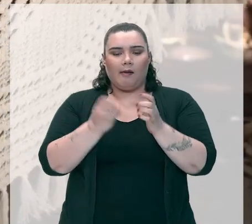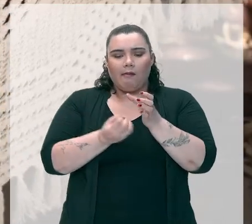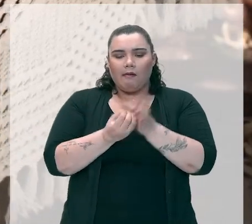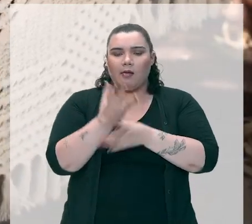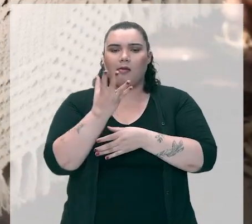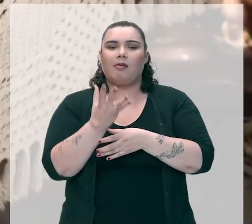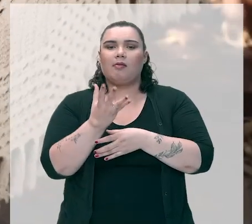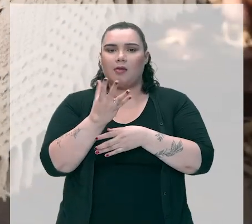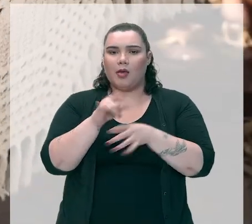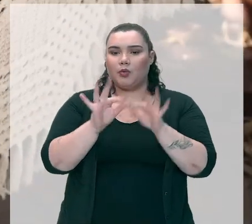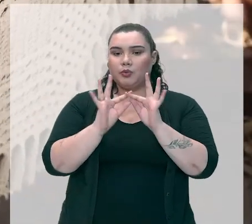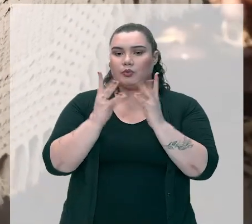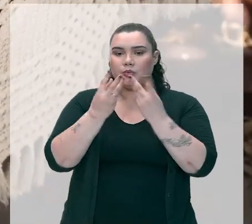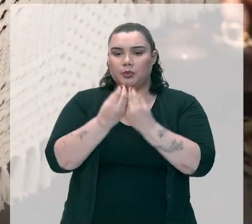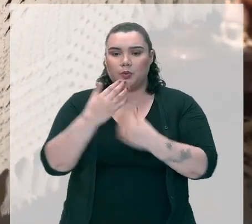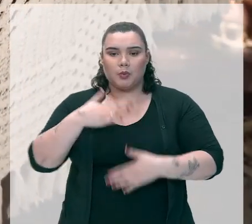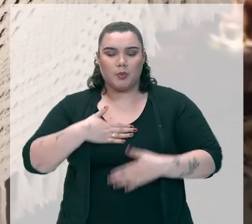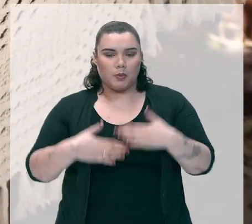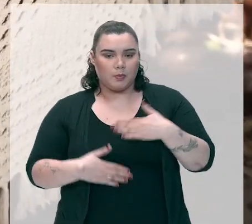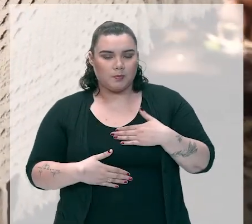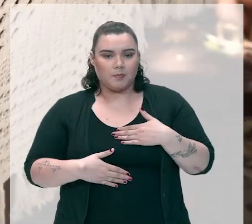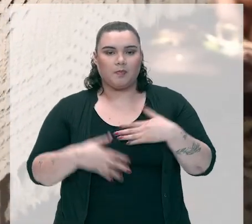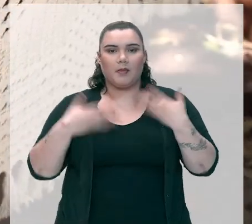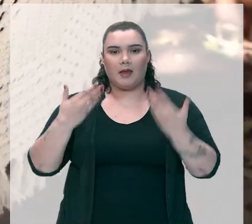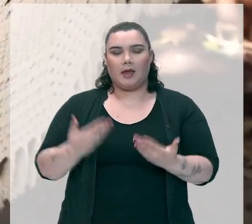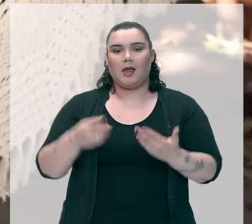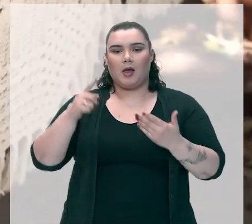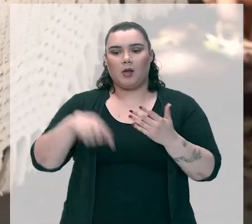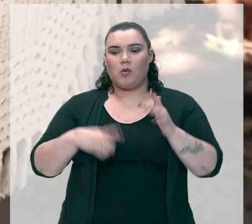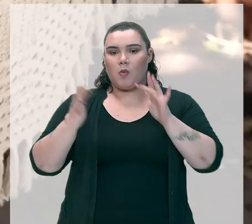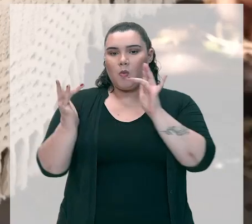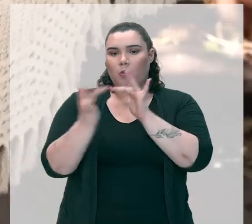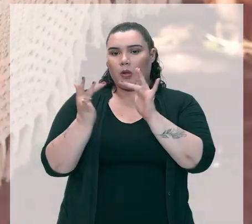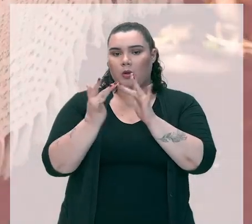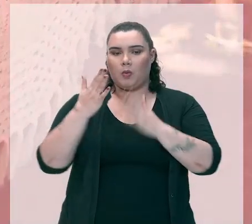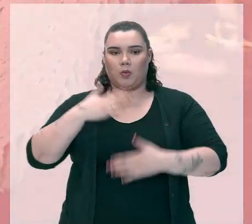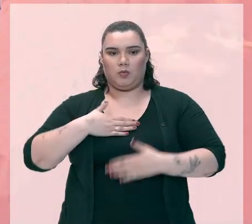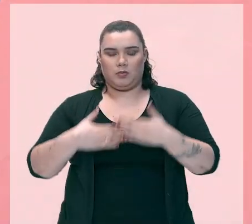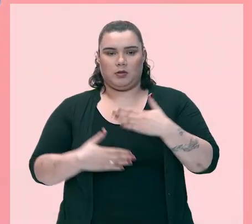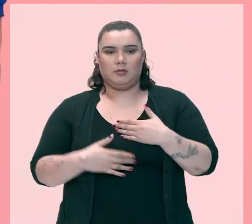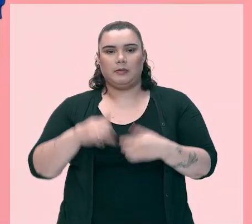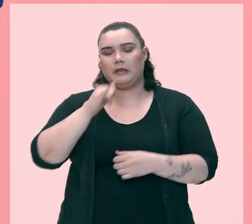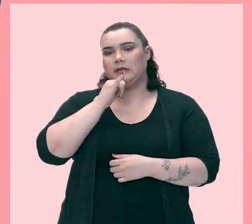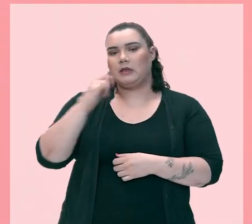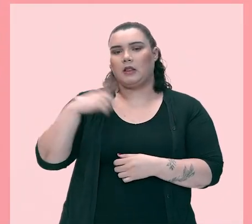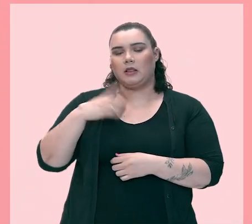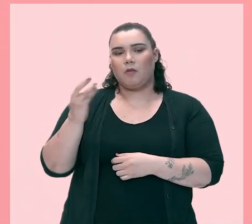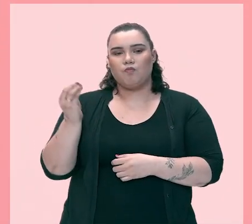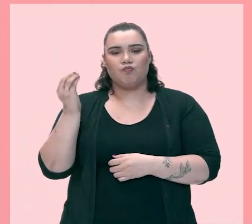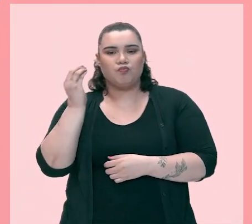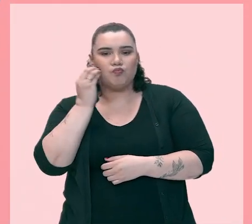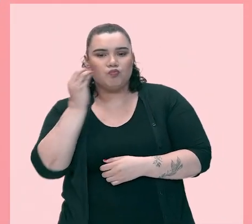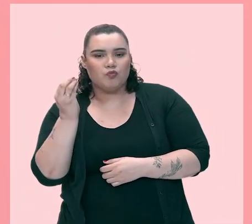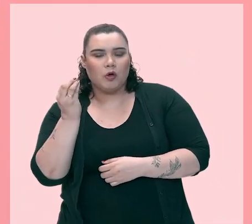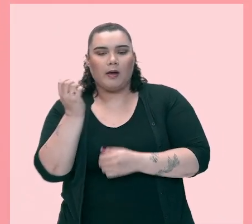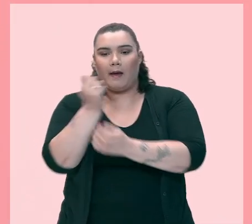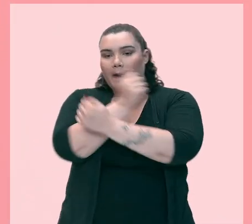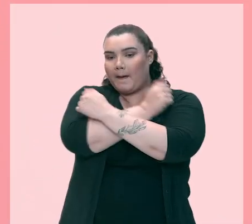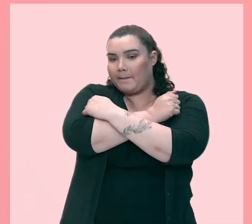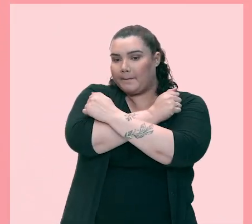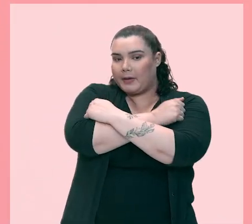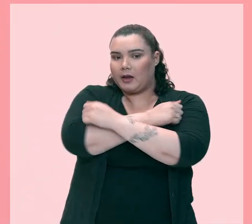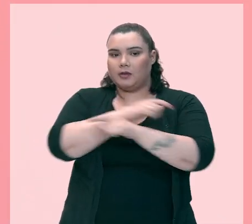né, criar essa substância no nosso organismo? A partir do contato físico, que a gente pode observar pelo beijo,